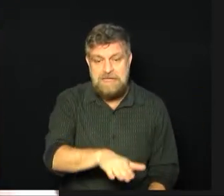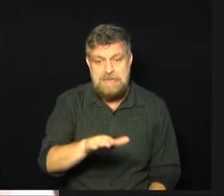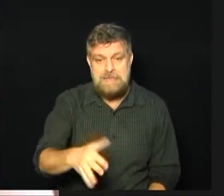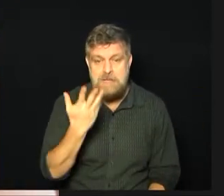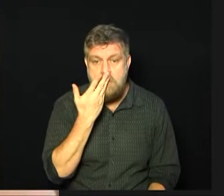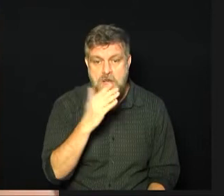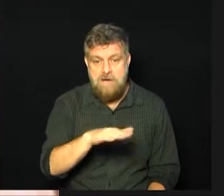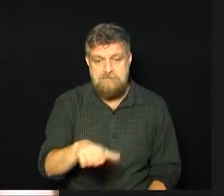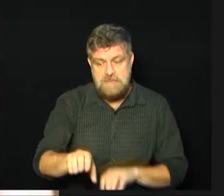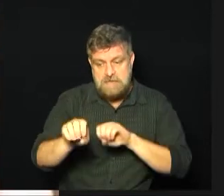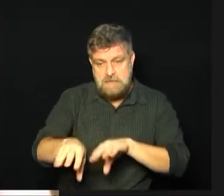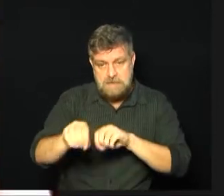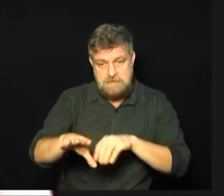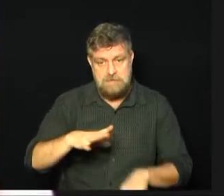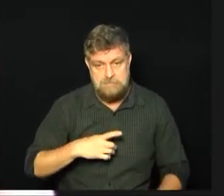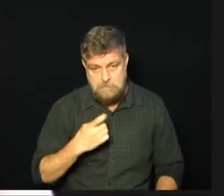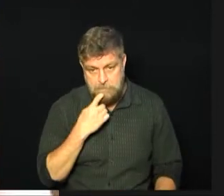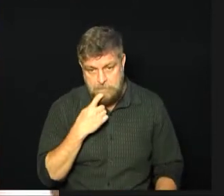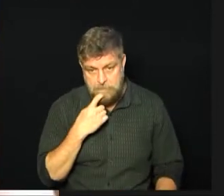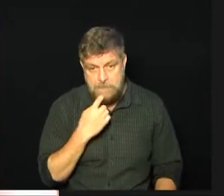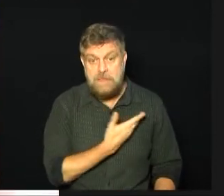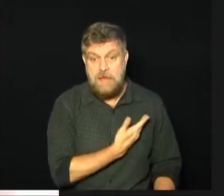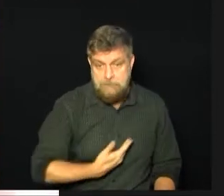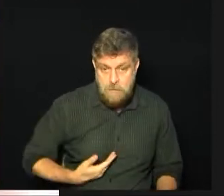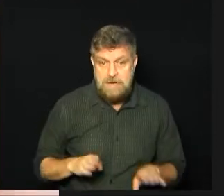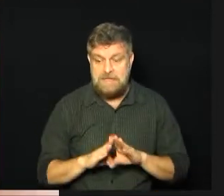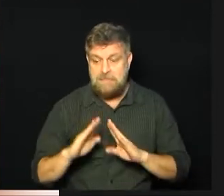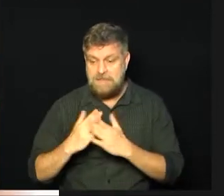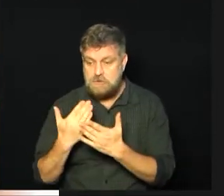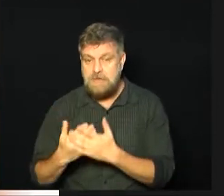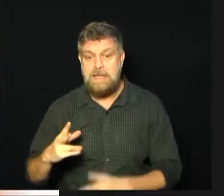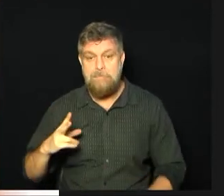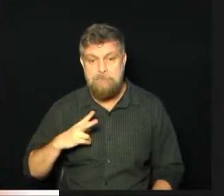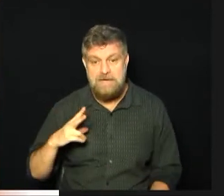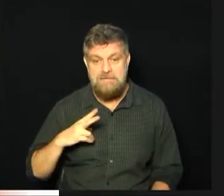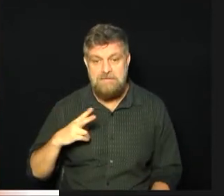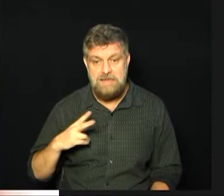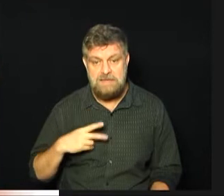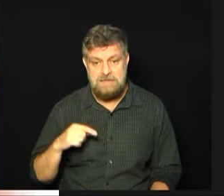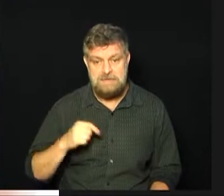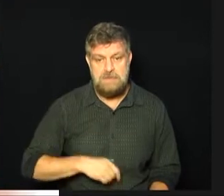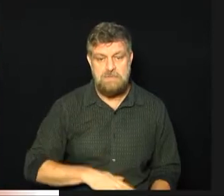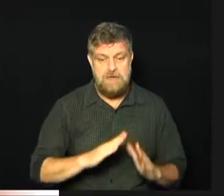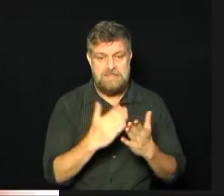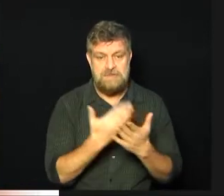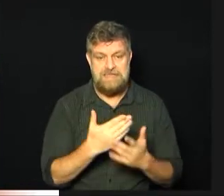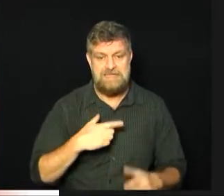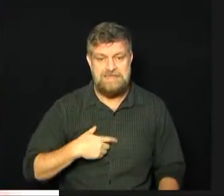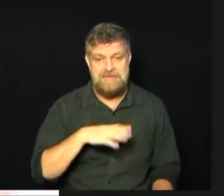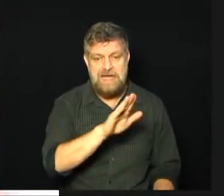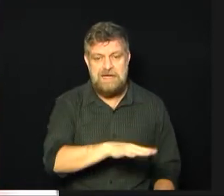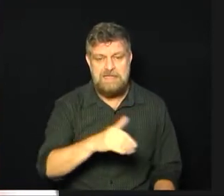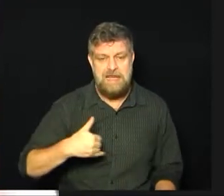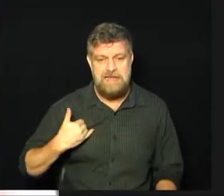do município de Campinas, tanto públicas quanto privadas, né? Então, são escolas geralmente com crianças de idade